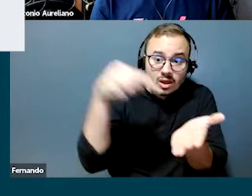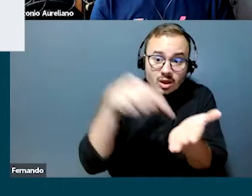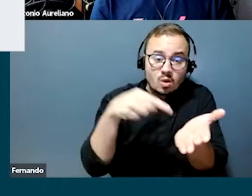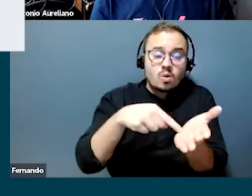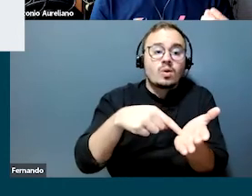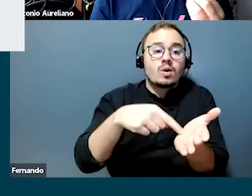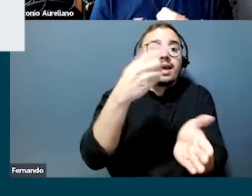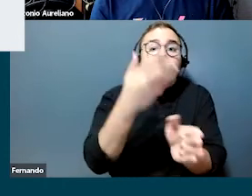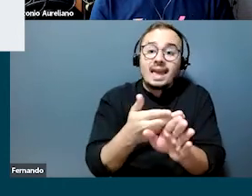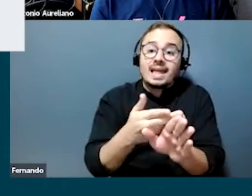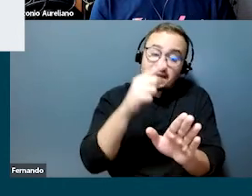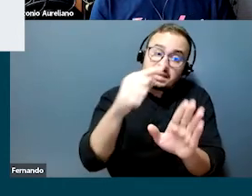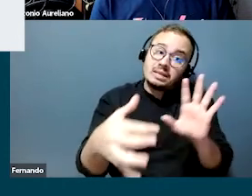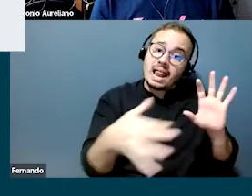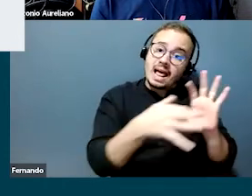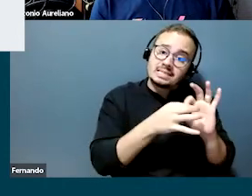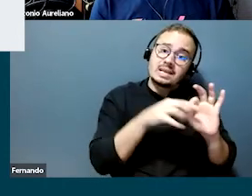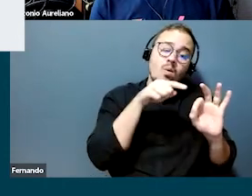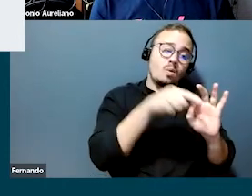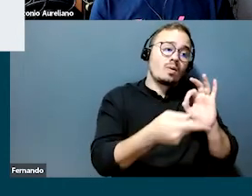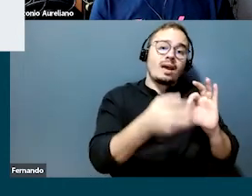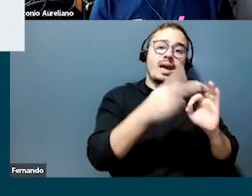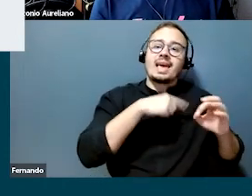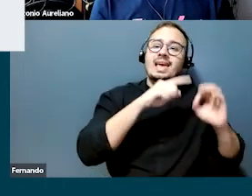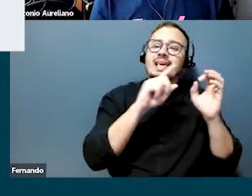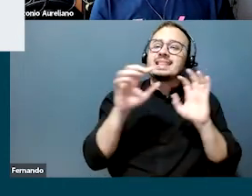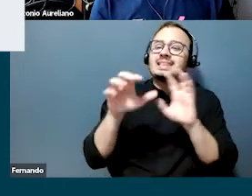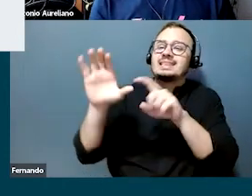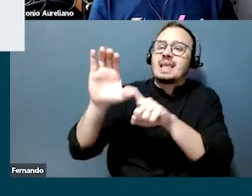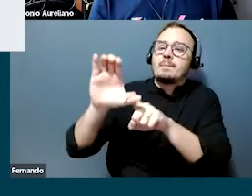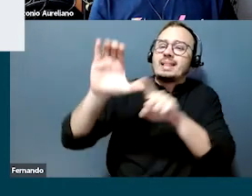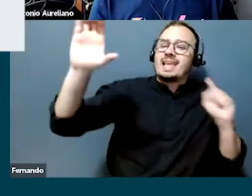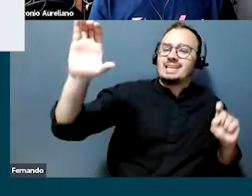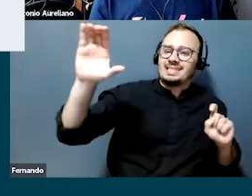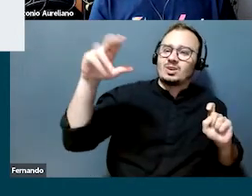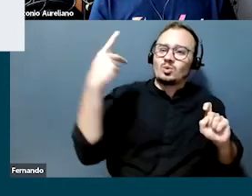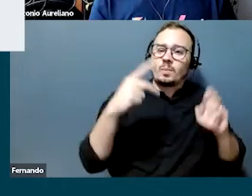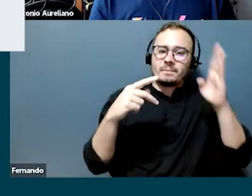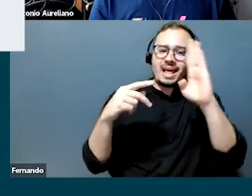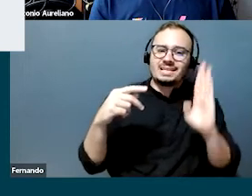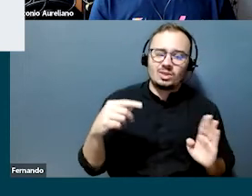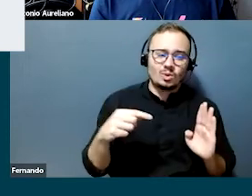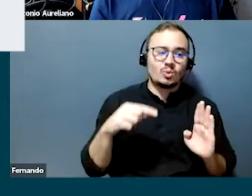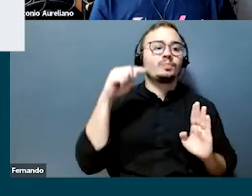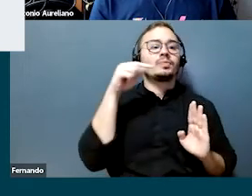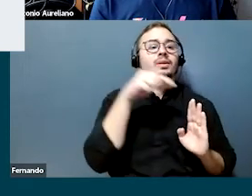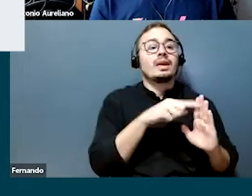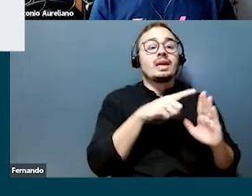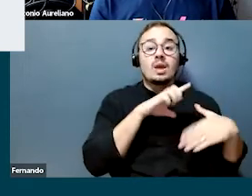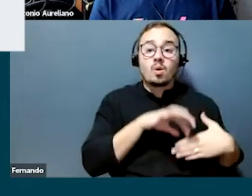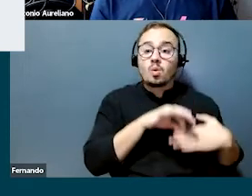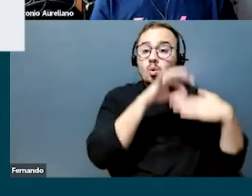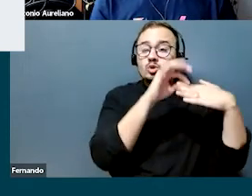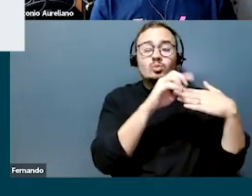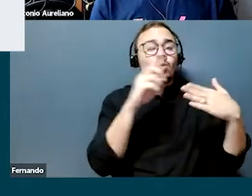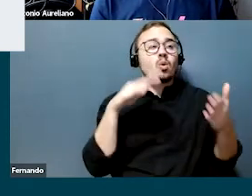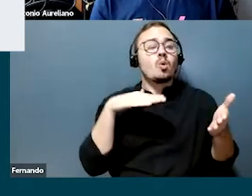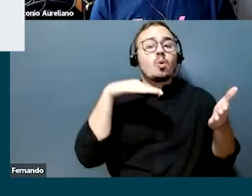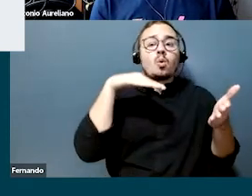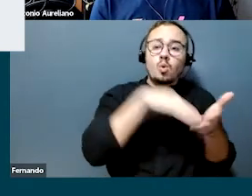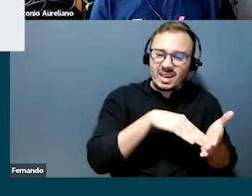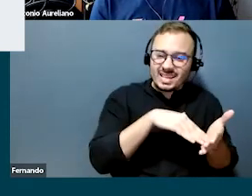independência do Brasil em 1822, com a expulsão dos holandeses de Pernambuco um ano antes. E, em 1835, o último malunguinho, João Batista,